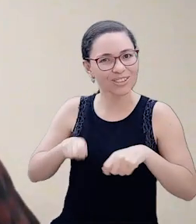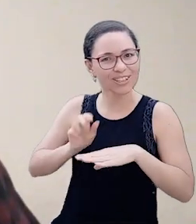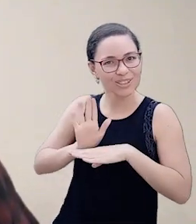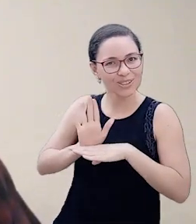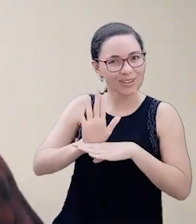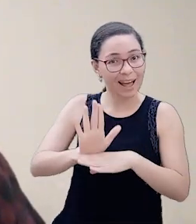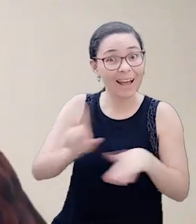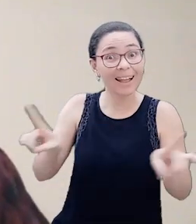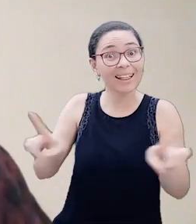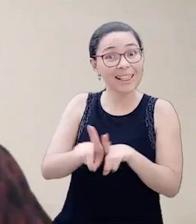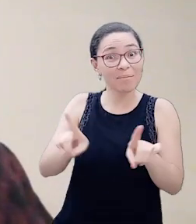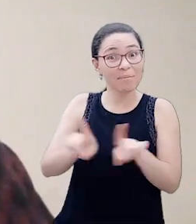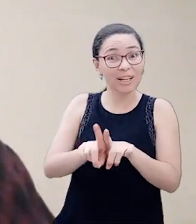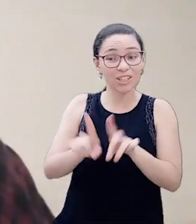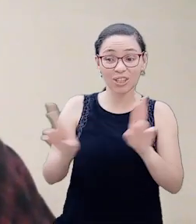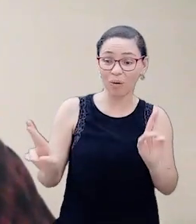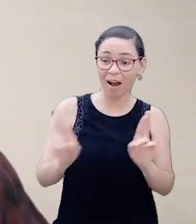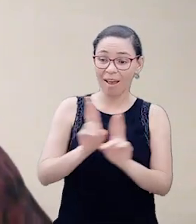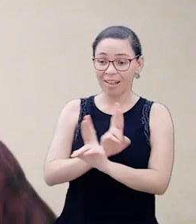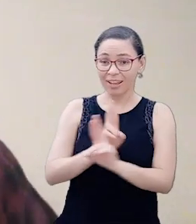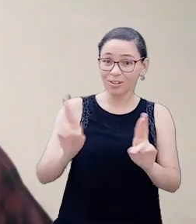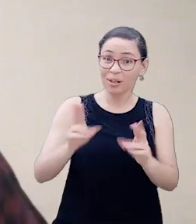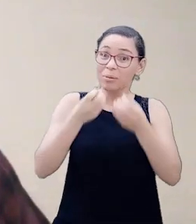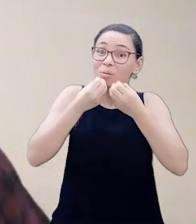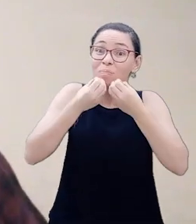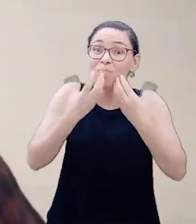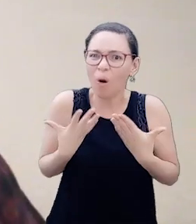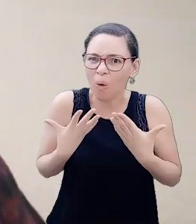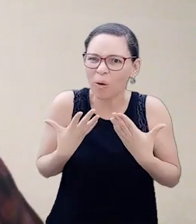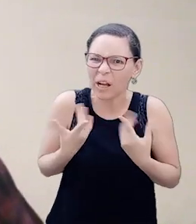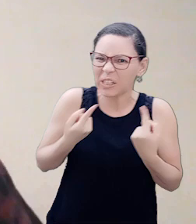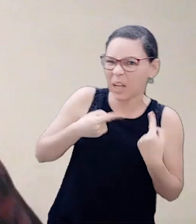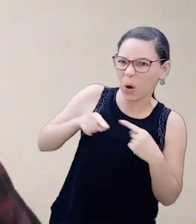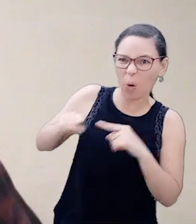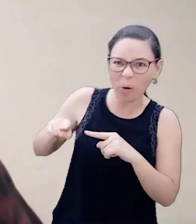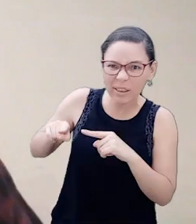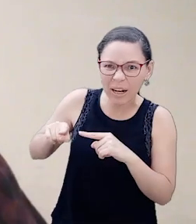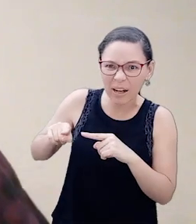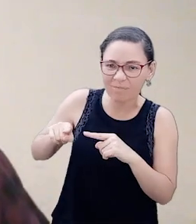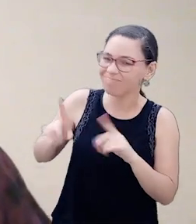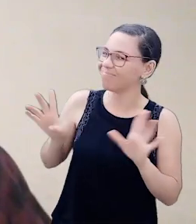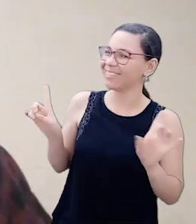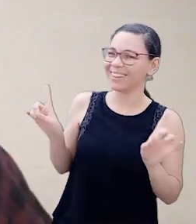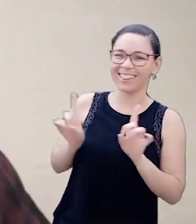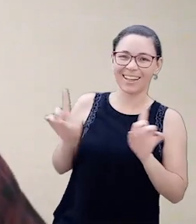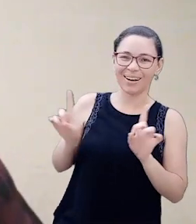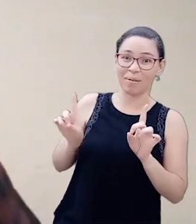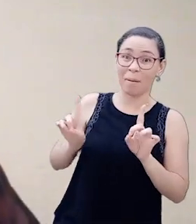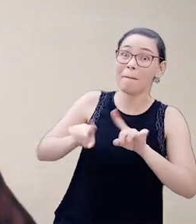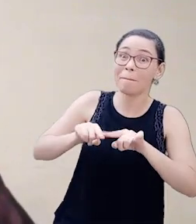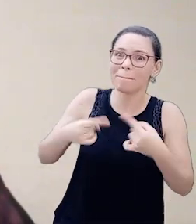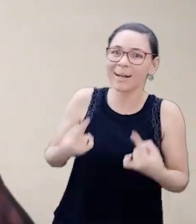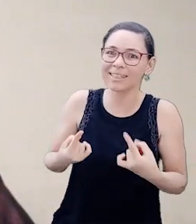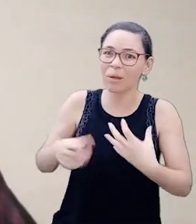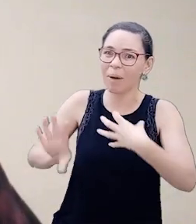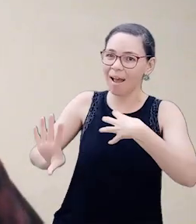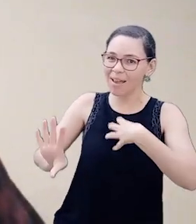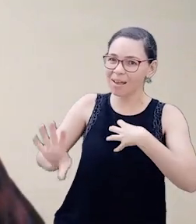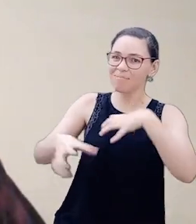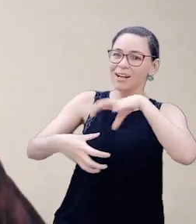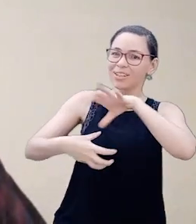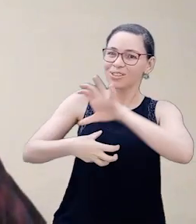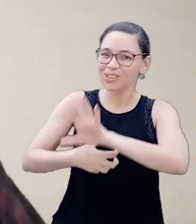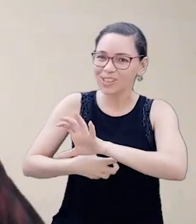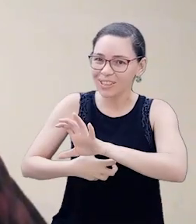sem lesar ou torcer contra. Embora sempre busquemos desassociar a prática da psicologia do esporte